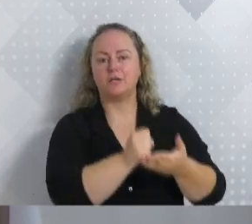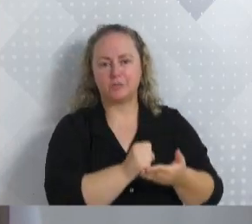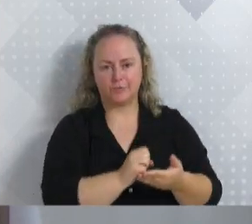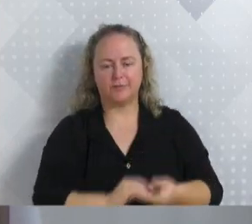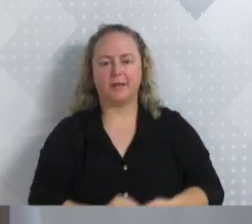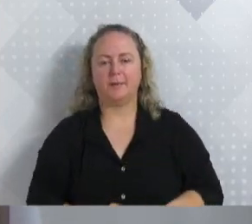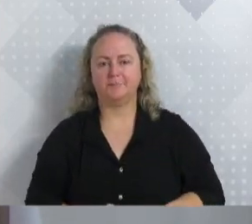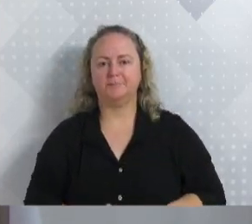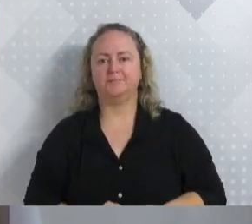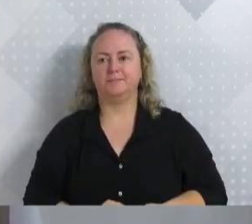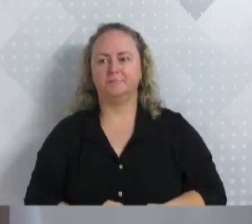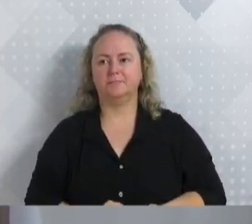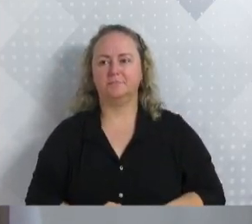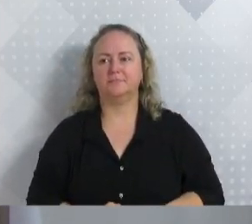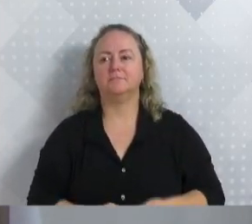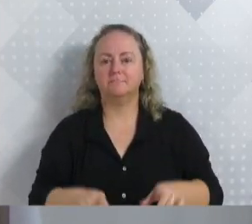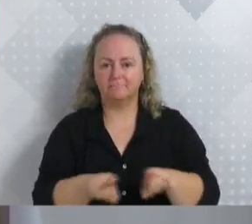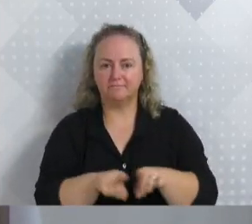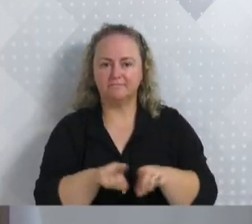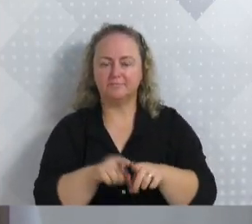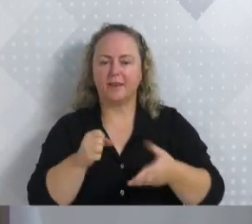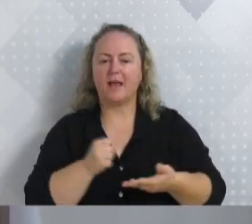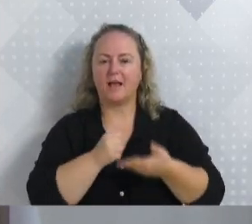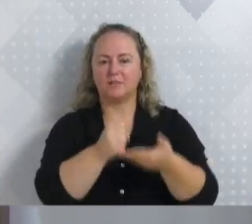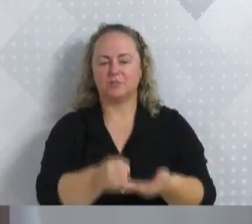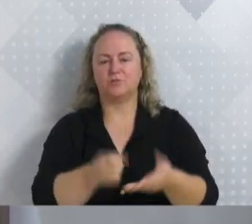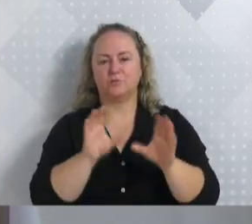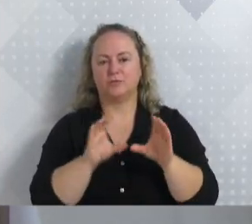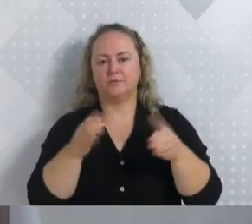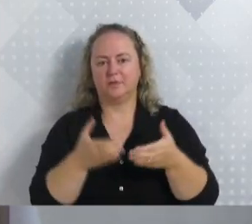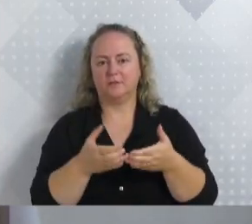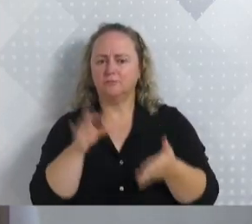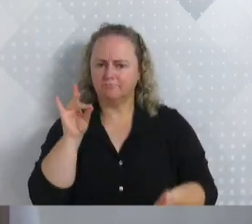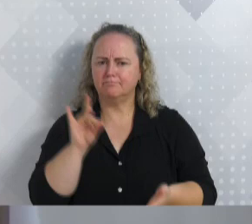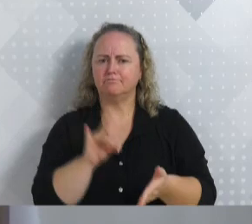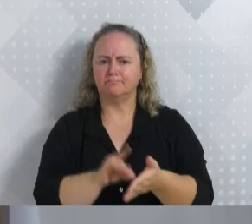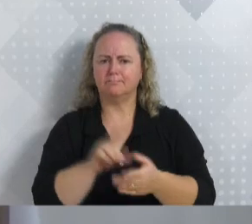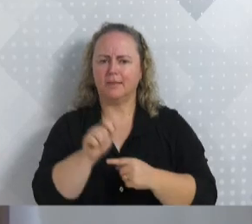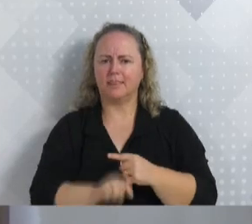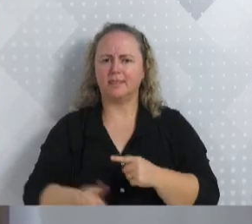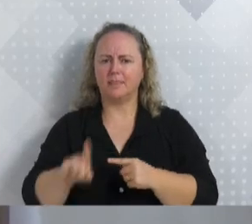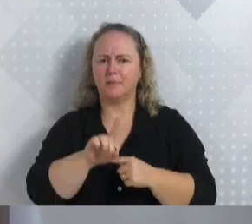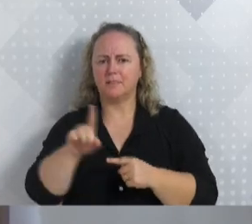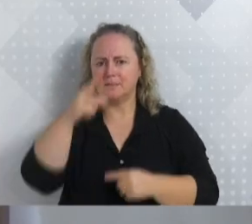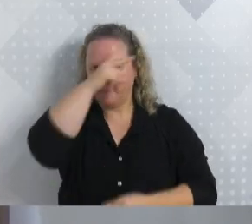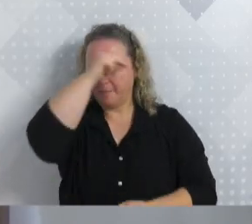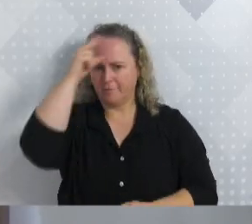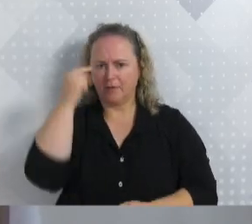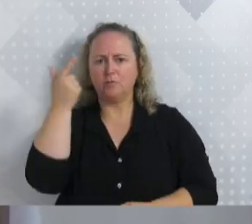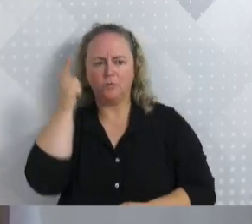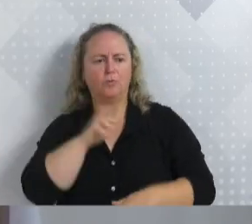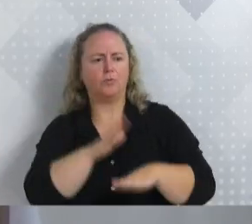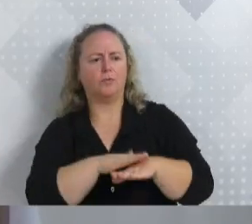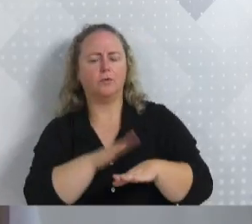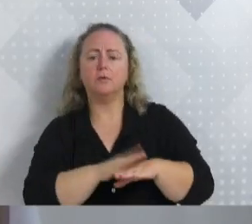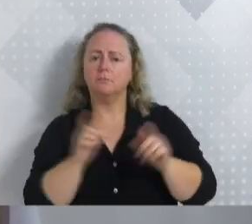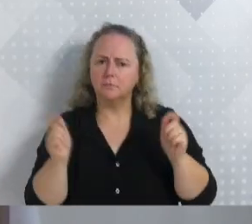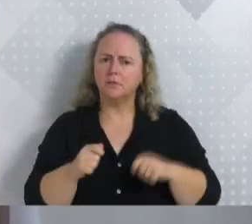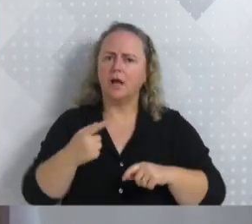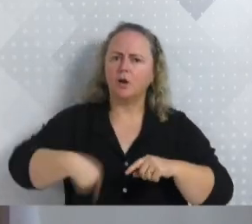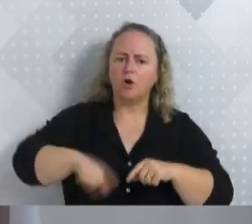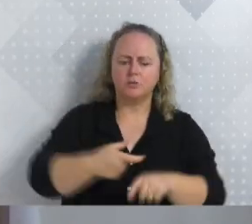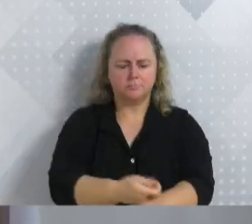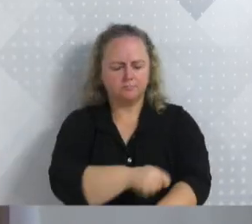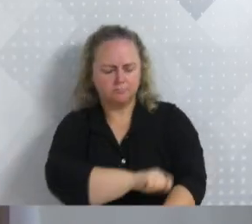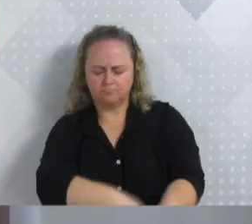montante importante e auxiliando a comunidade de Blumenau, demonstrando que a gente, muitas vezes, não precisa do poder público para fazer acontecer. A gente pode fazer e arregaçar com as